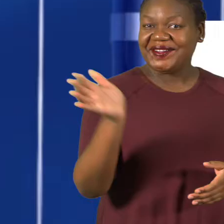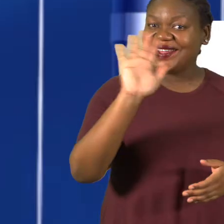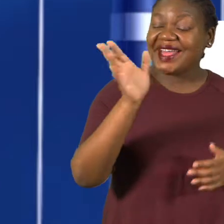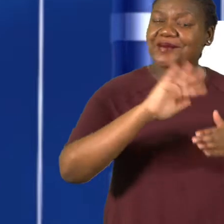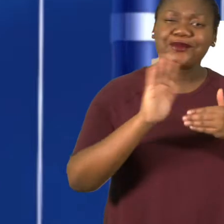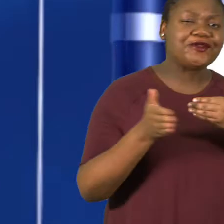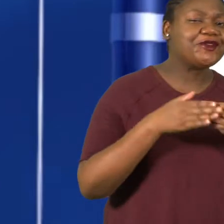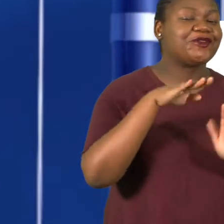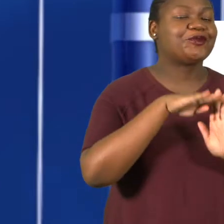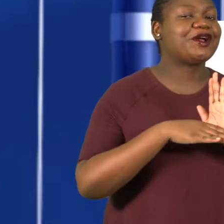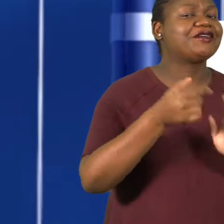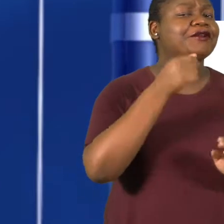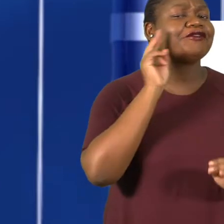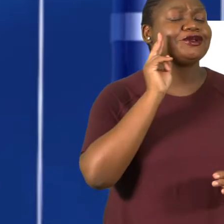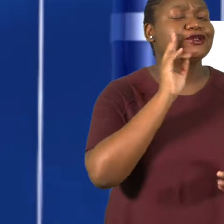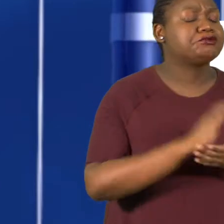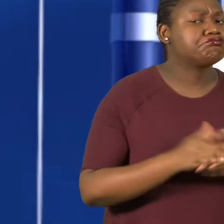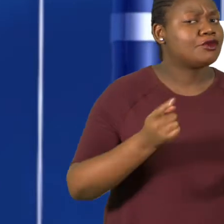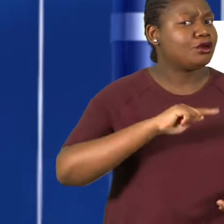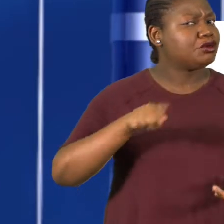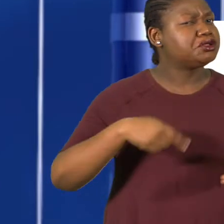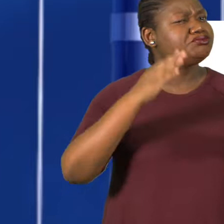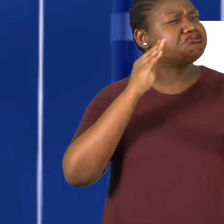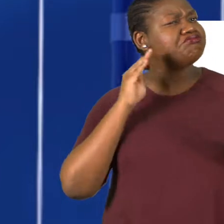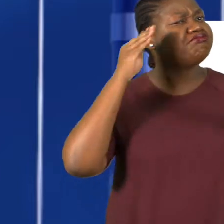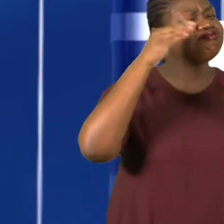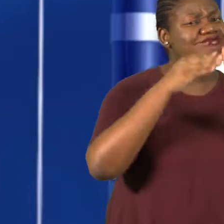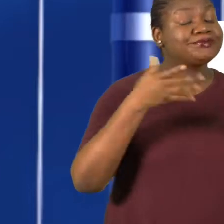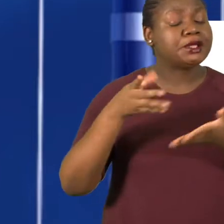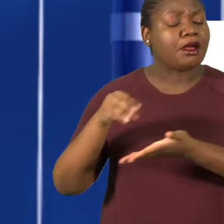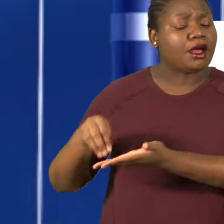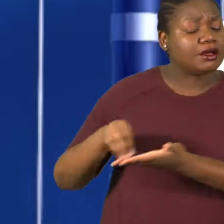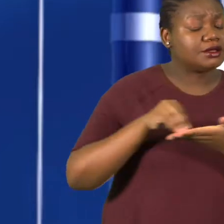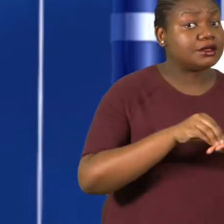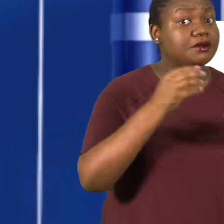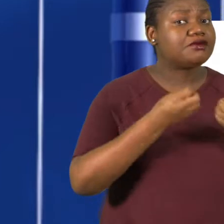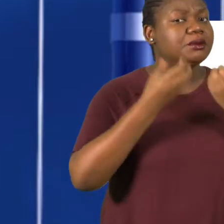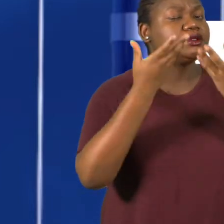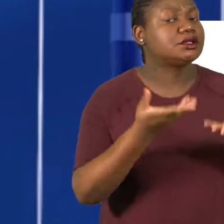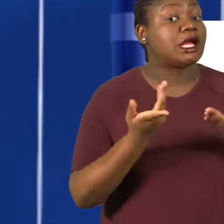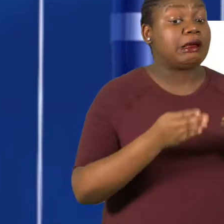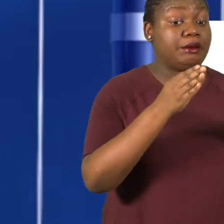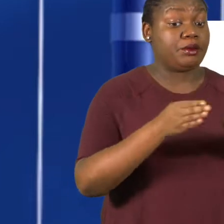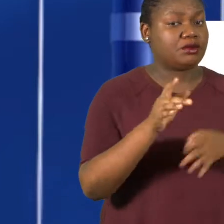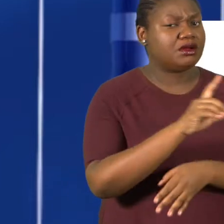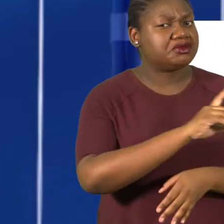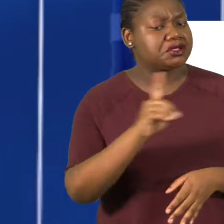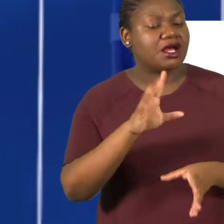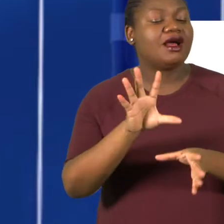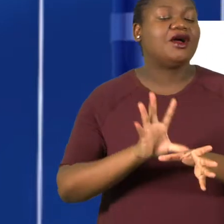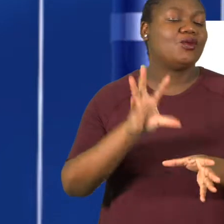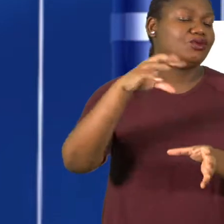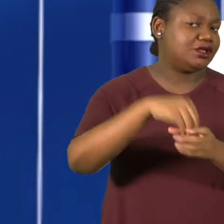Olá, estamos de volta ao programa da TV Surdo. O nosso foco são pessoas com deficiência,